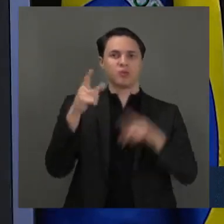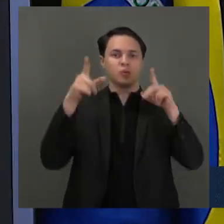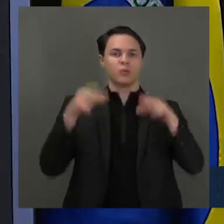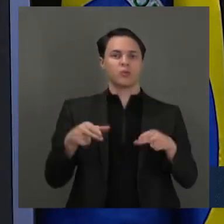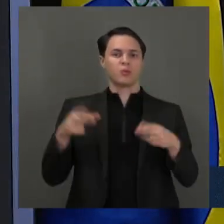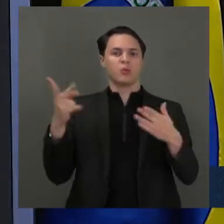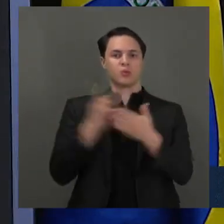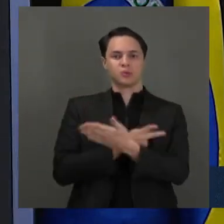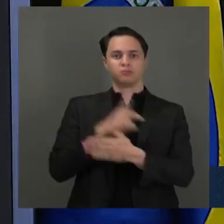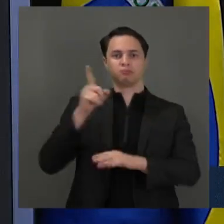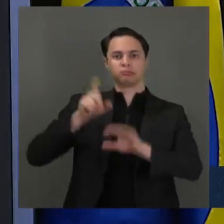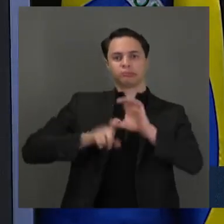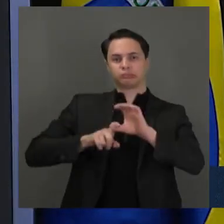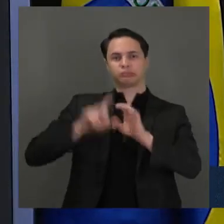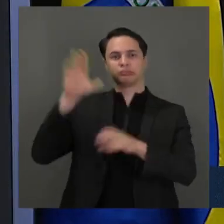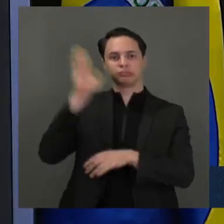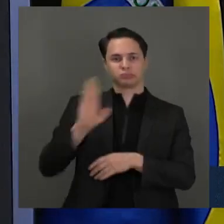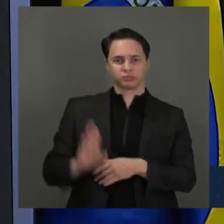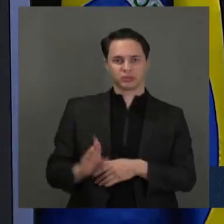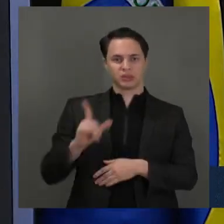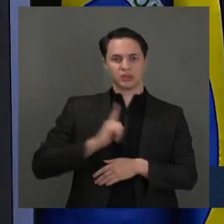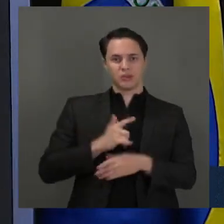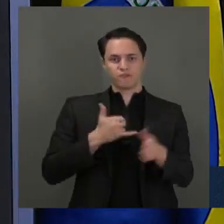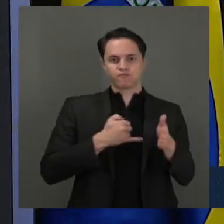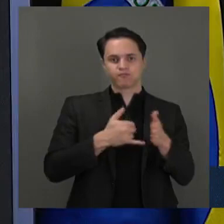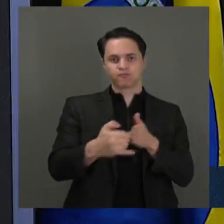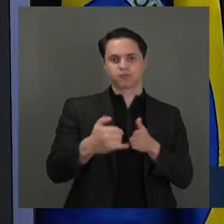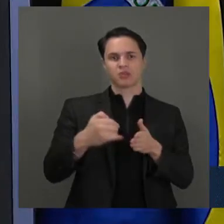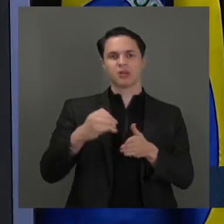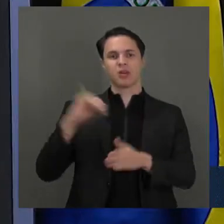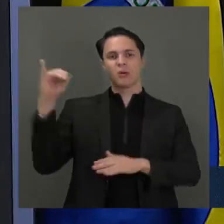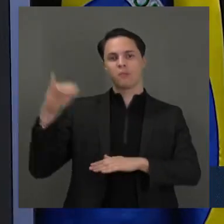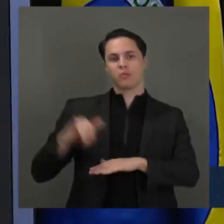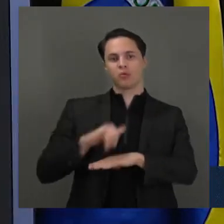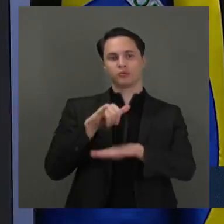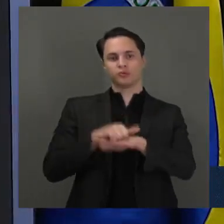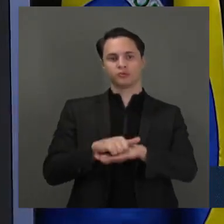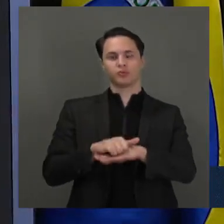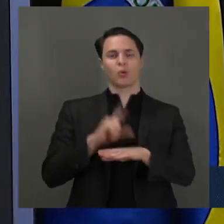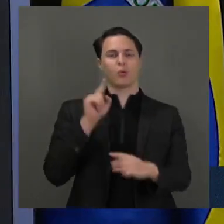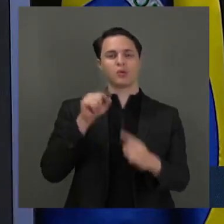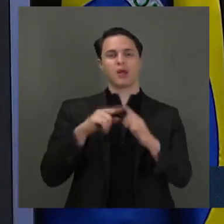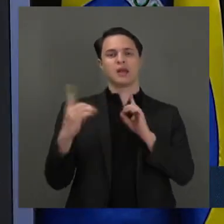a dependência do Brasil de fertilizantes importados para atender